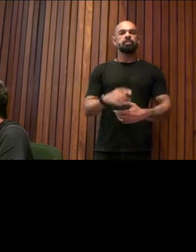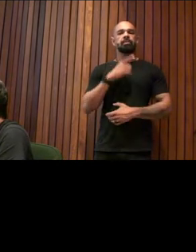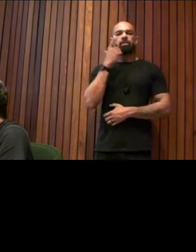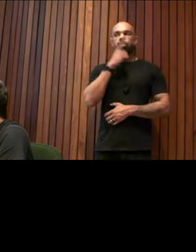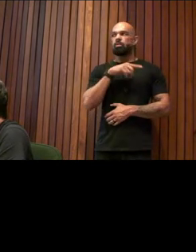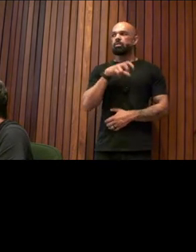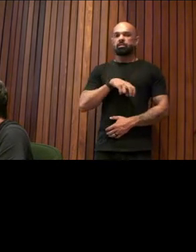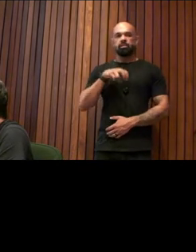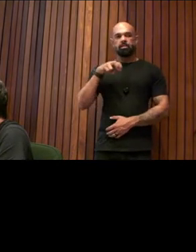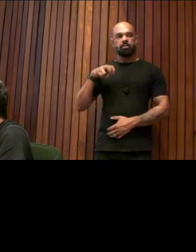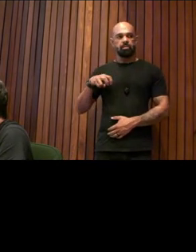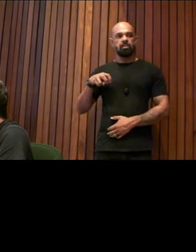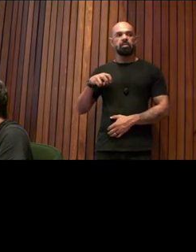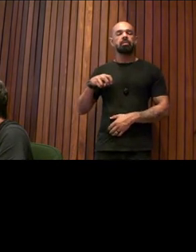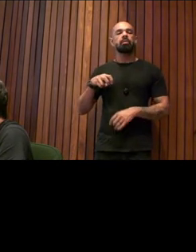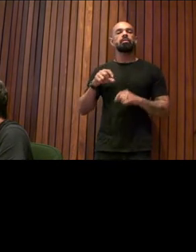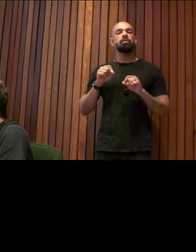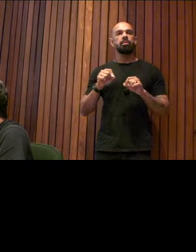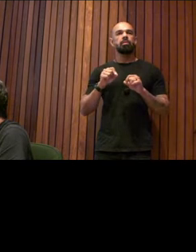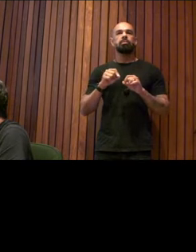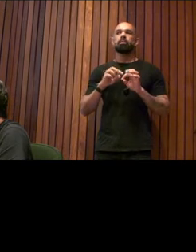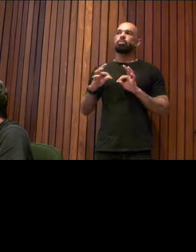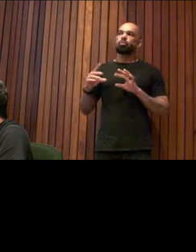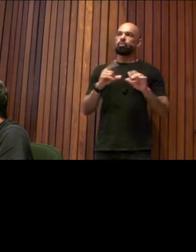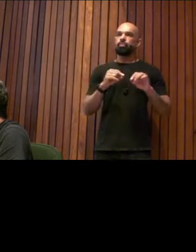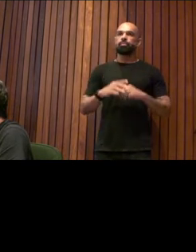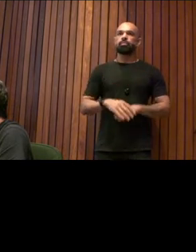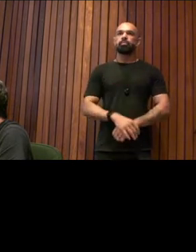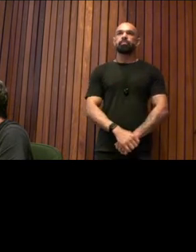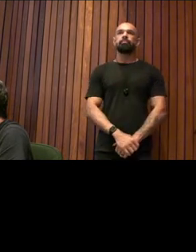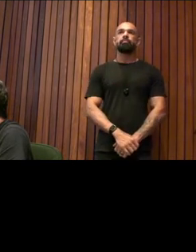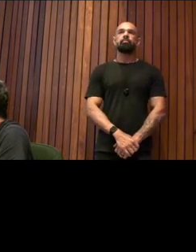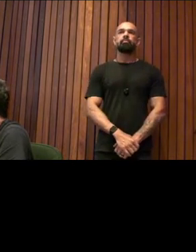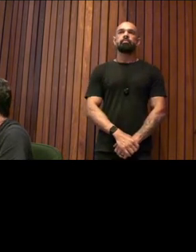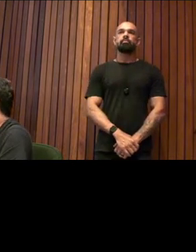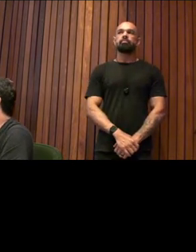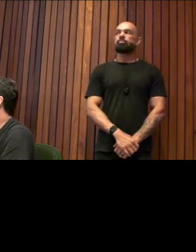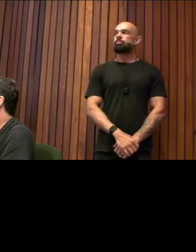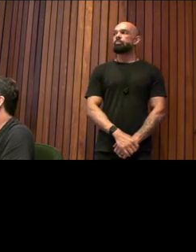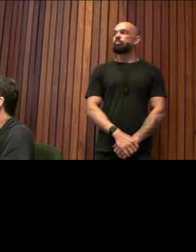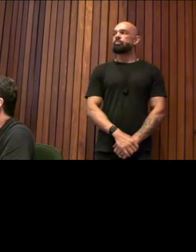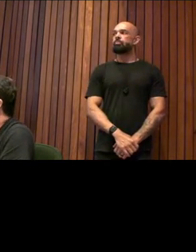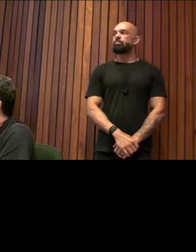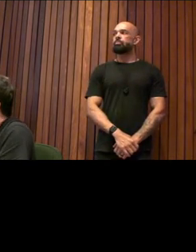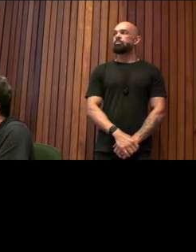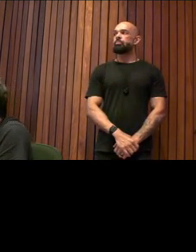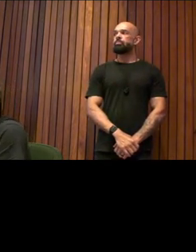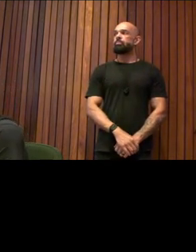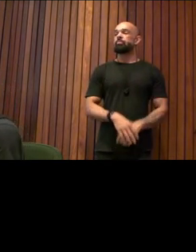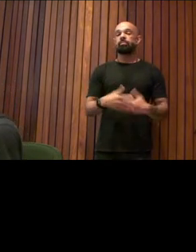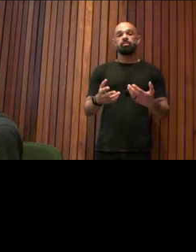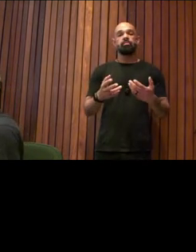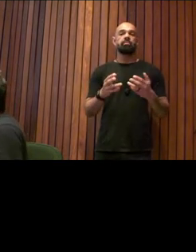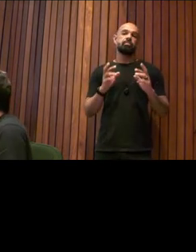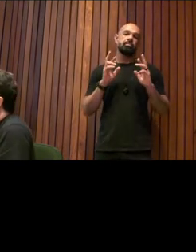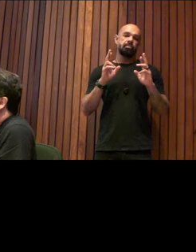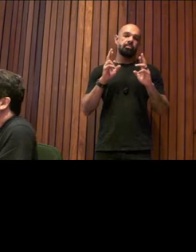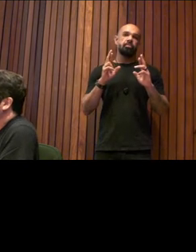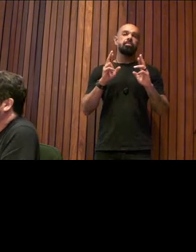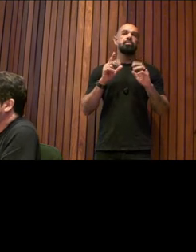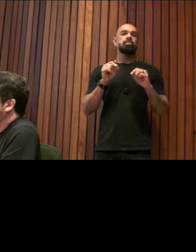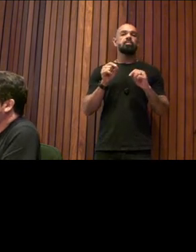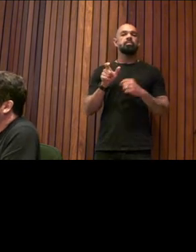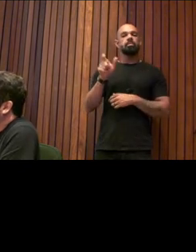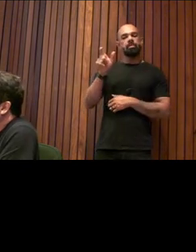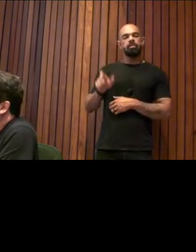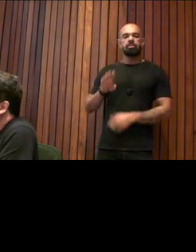aqui para todo mundo. É, então, a gente, inicialmente, a gente esperava a presença